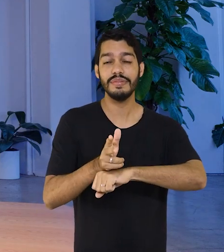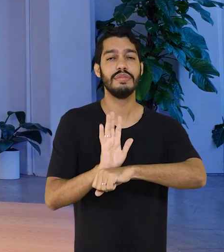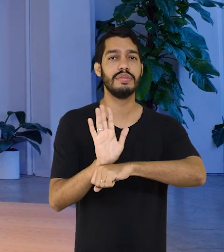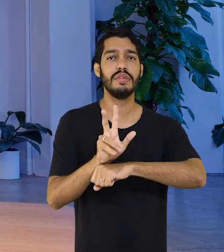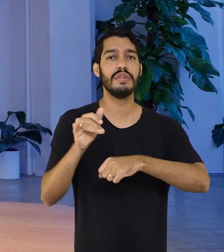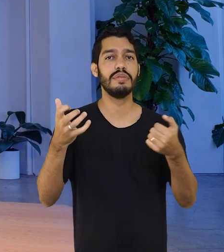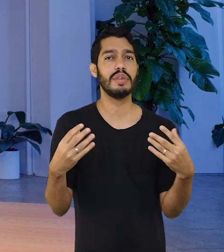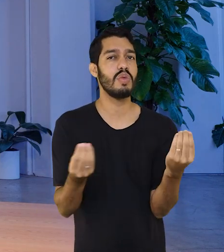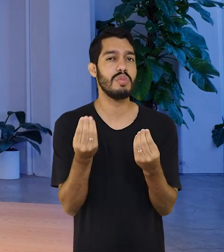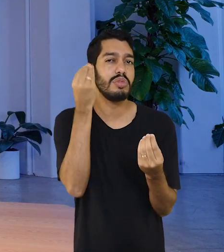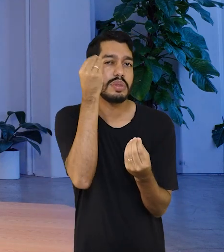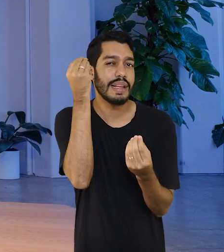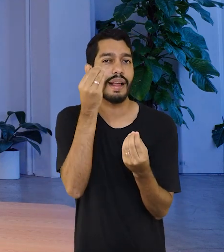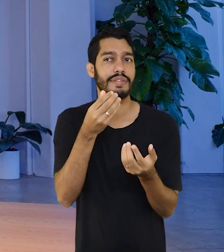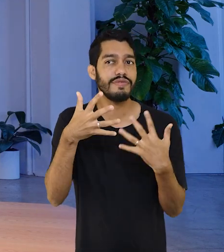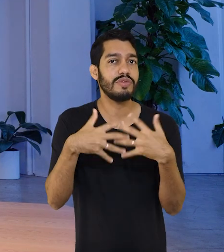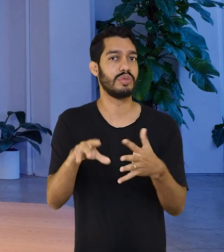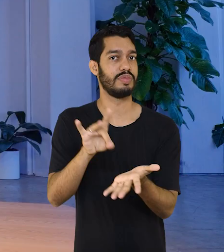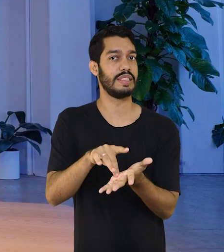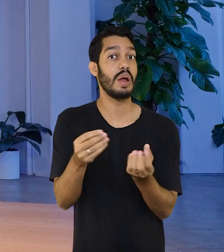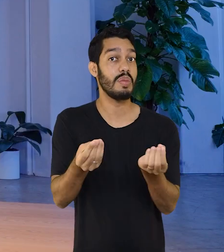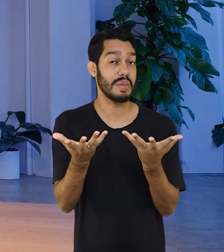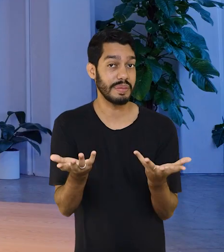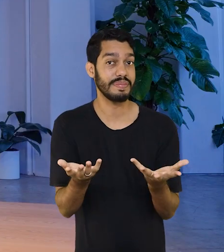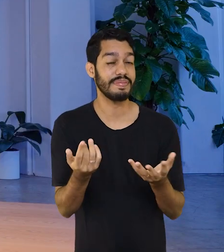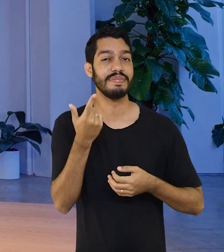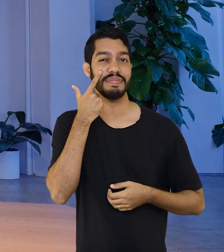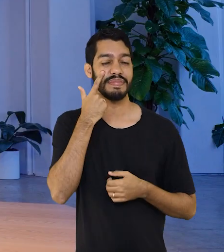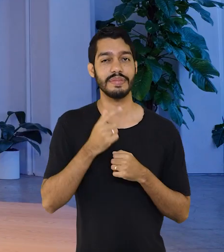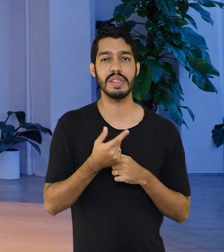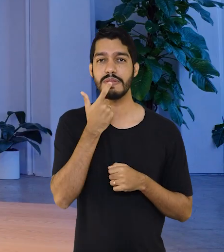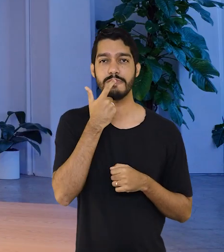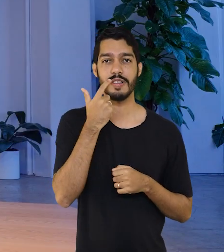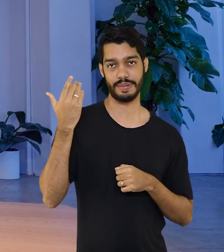vídeo, que explica um pouco como funciona essa experiência. Tá? Então, recentemente a gente,